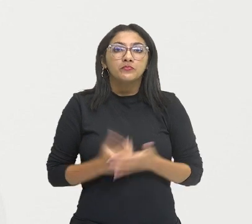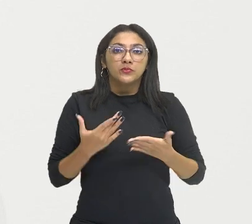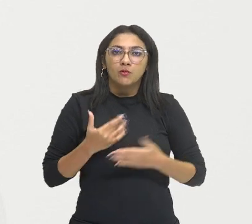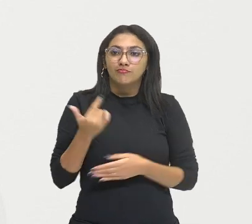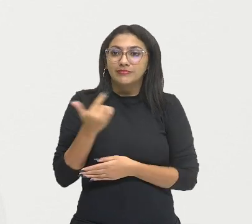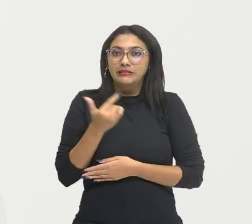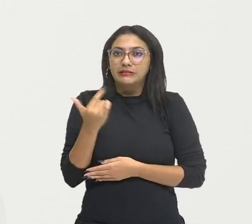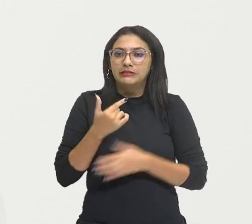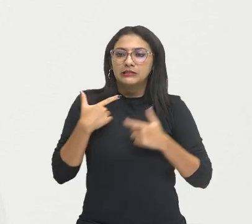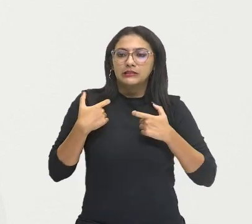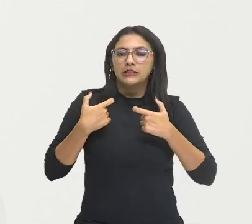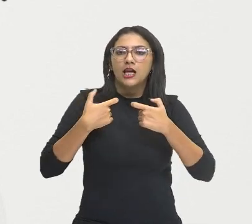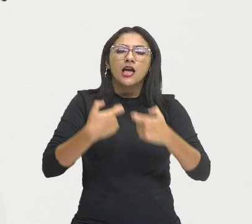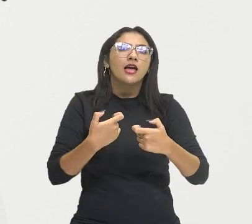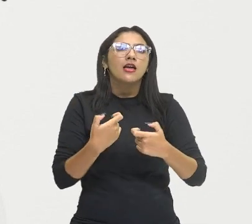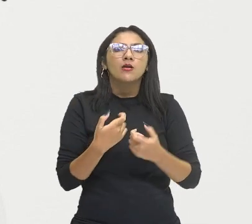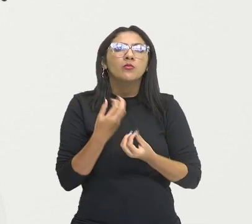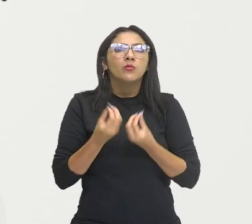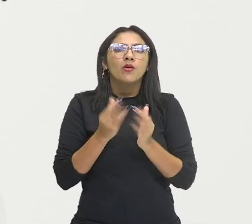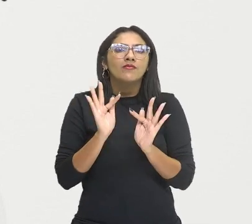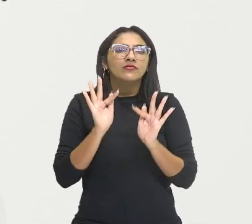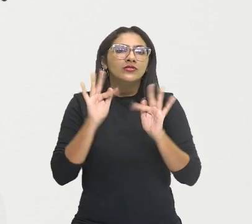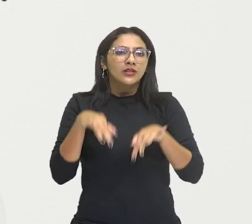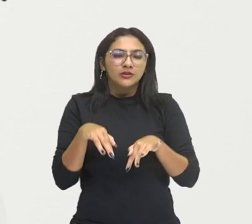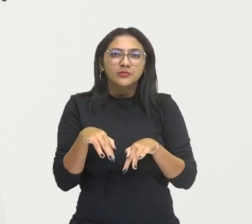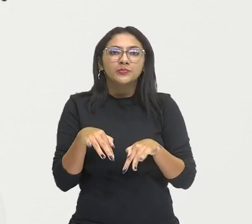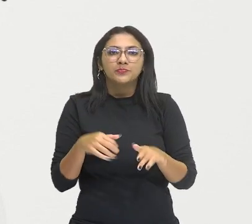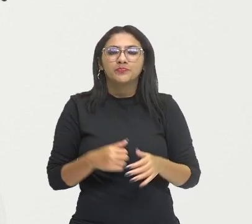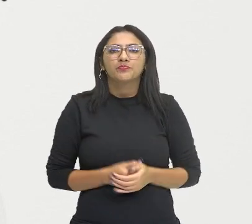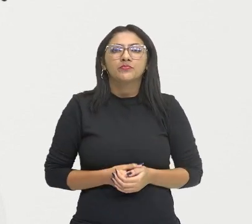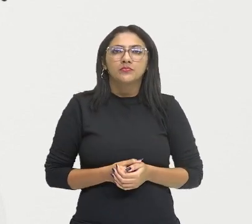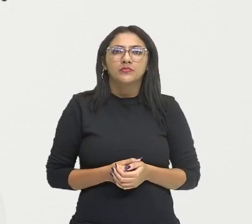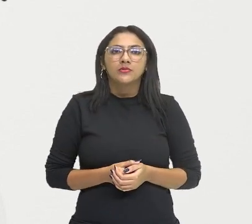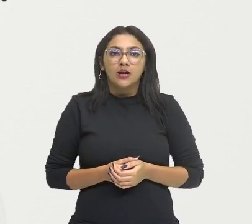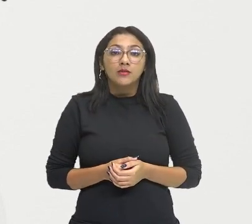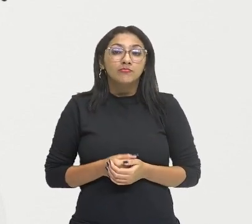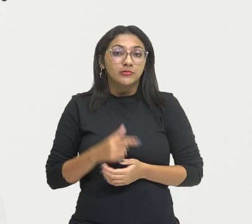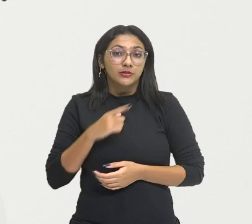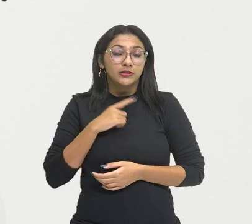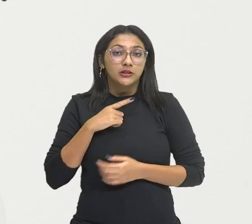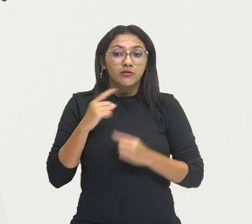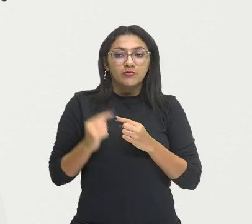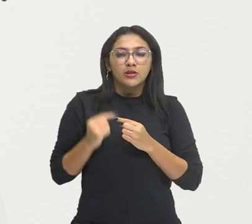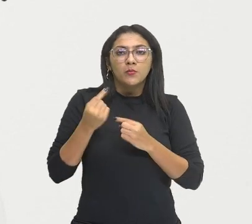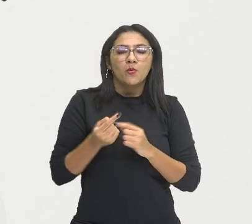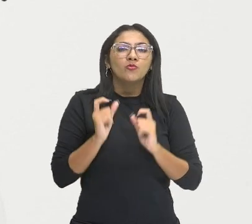Segunda Guerra chegou ao fim, então nós passamos a ter ali uma